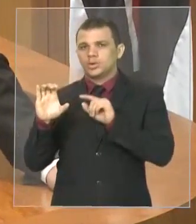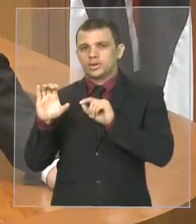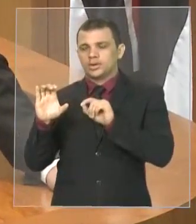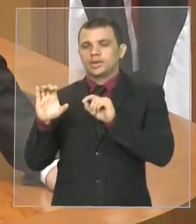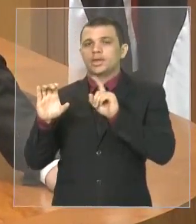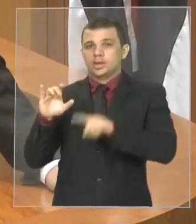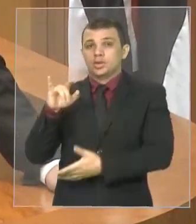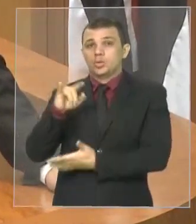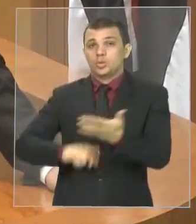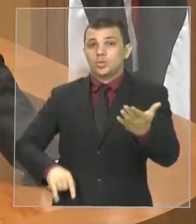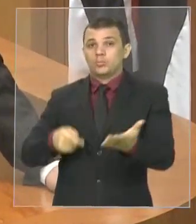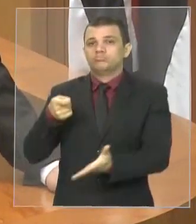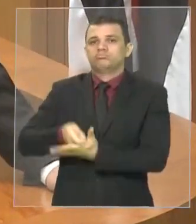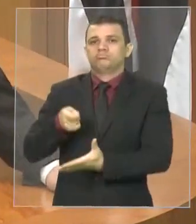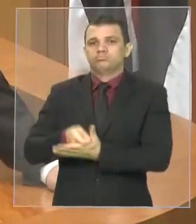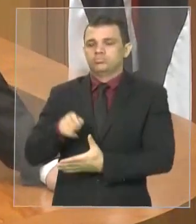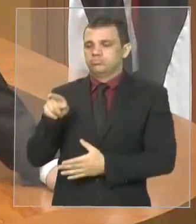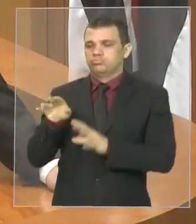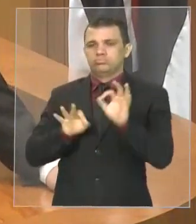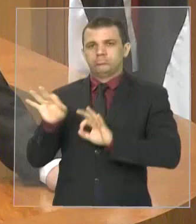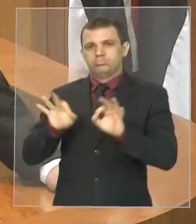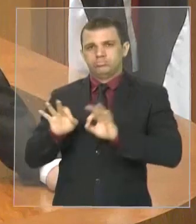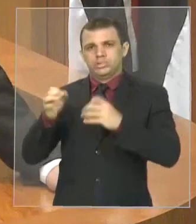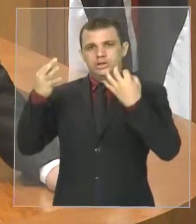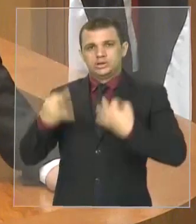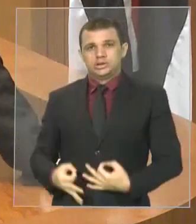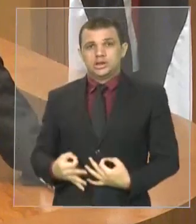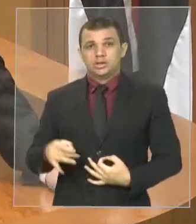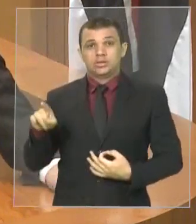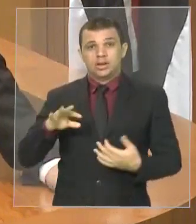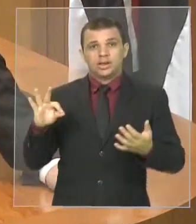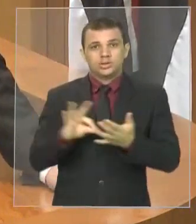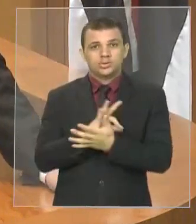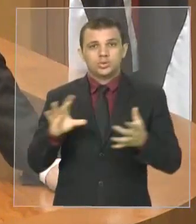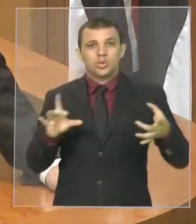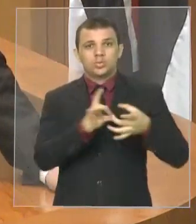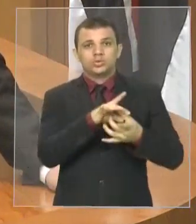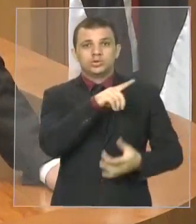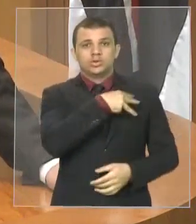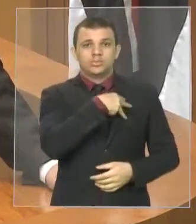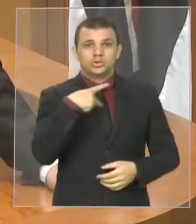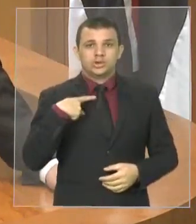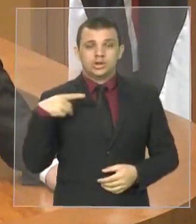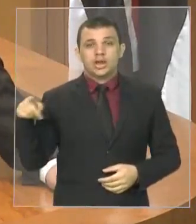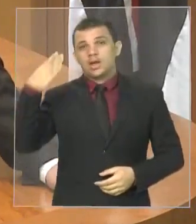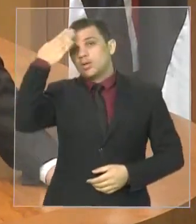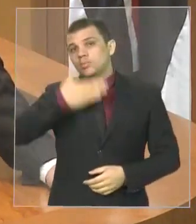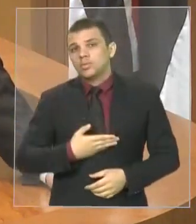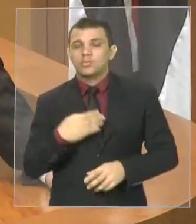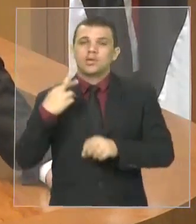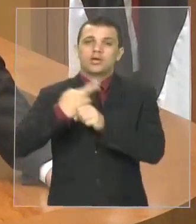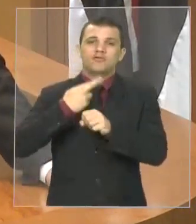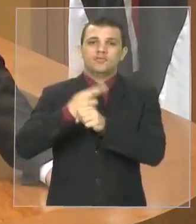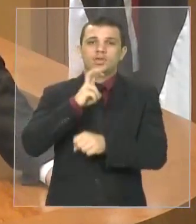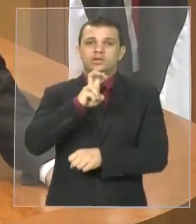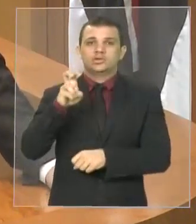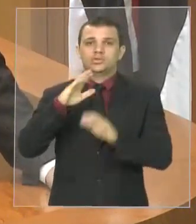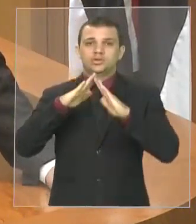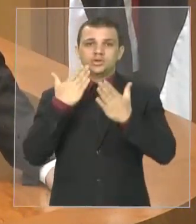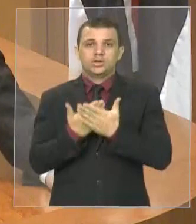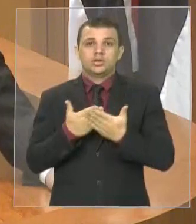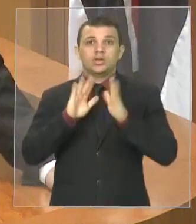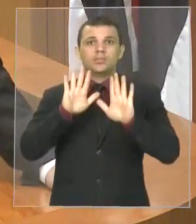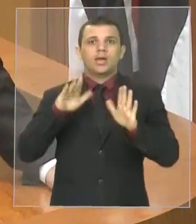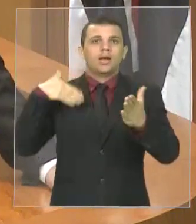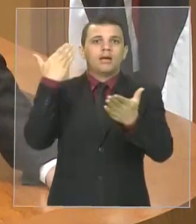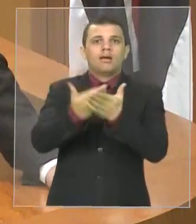Promotoria Especializada da Educação, se comprometendo em reformar 55 escolas. Mas até hoje esse TAC não foi